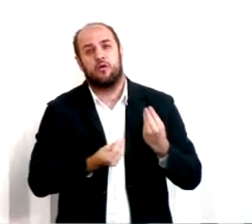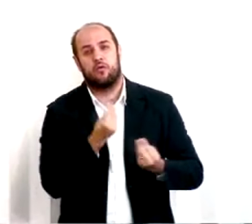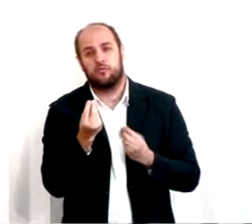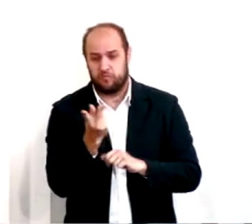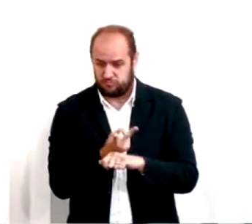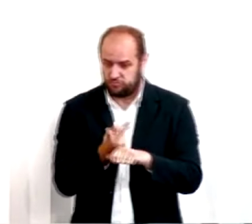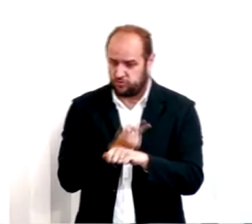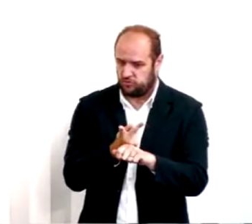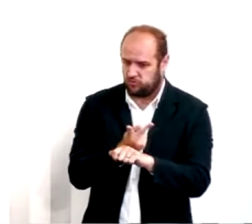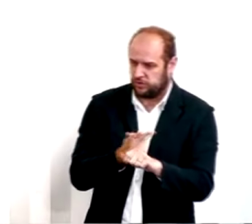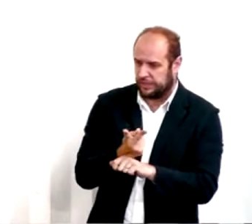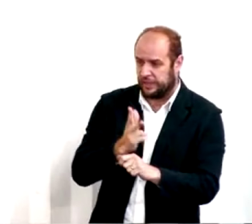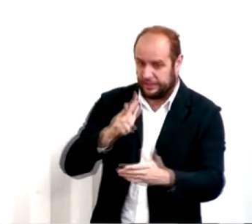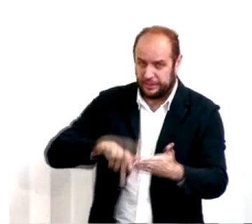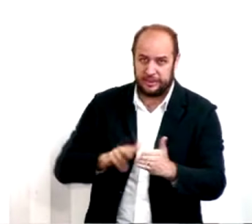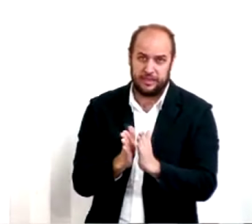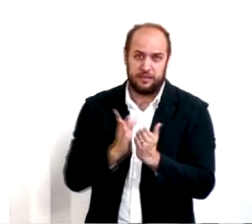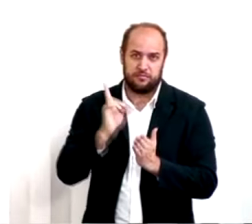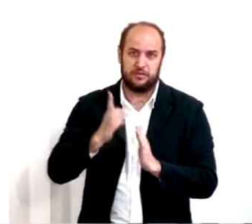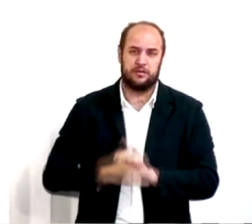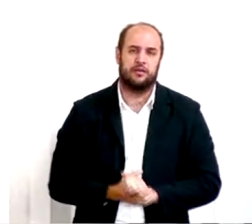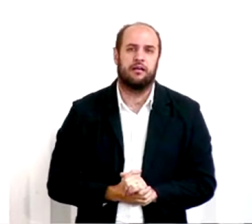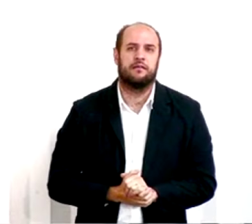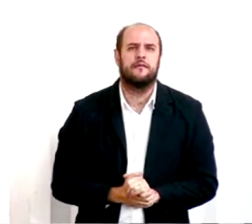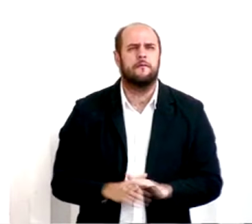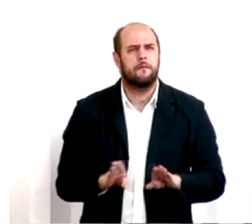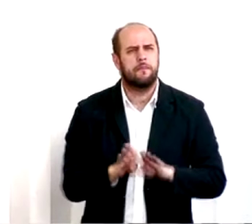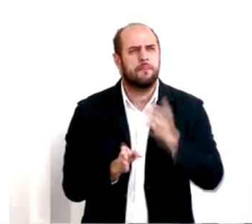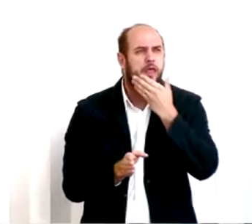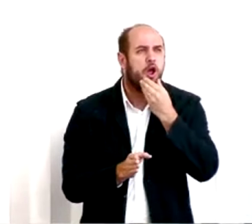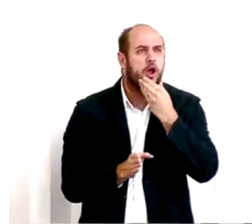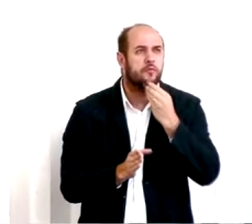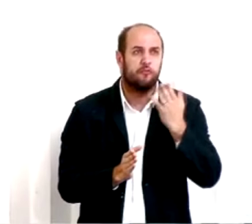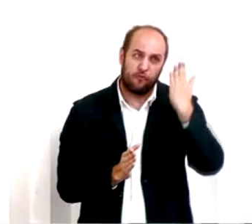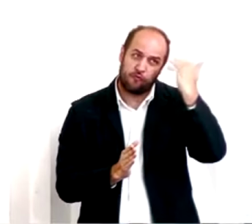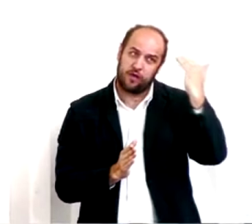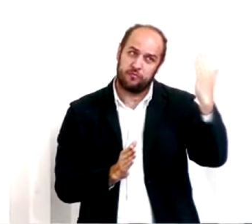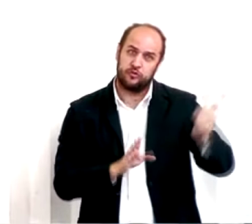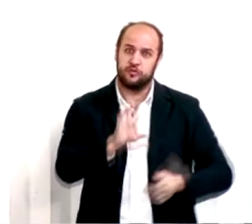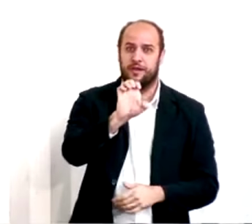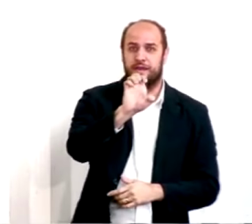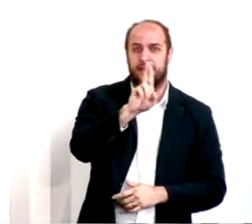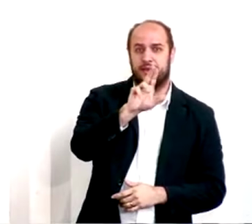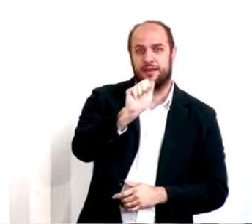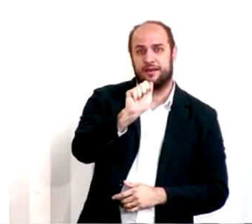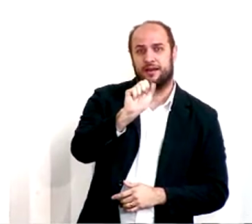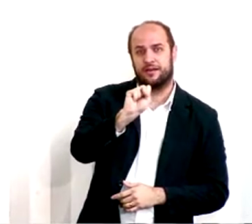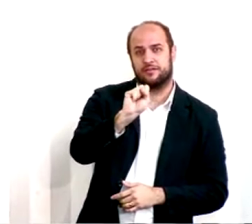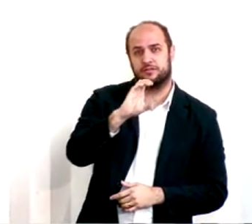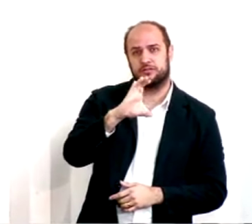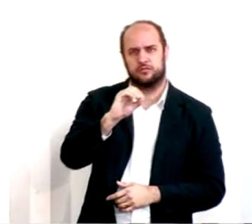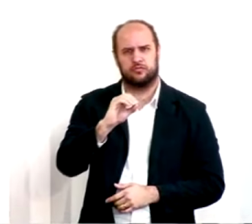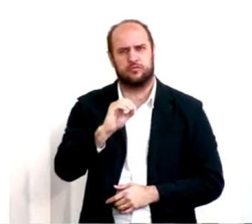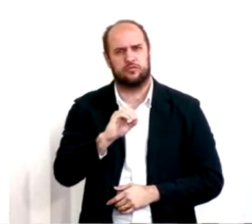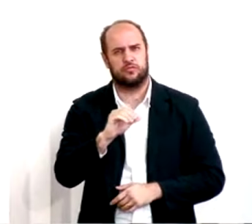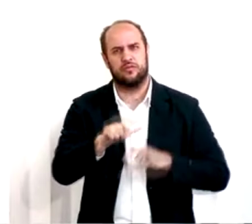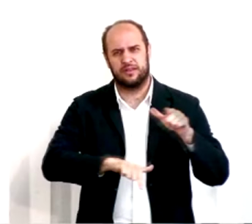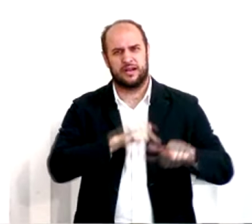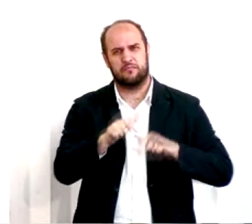buscar a entender as escrituras temos o outro homem muito famoso chamado Erasto provavelmente ele era o tesoureiro